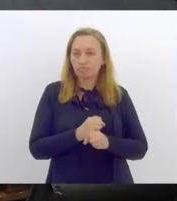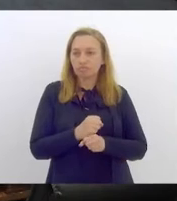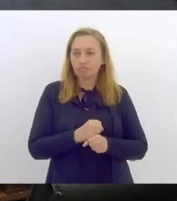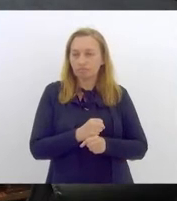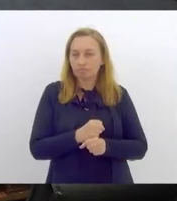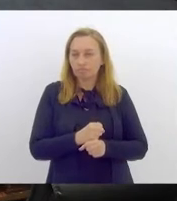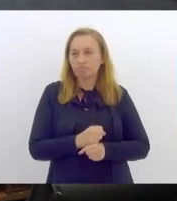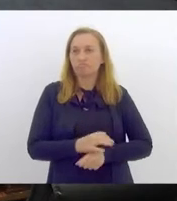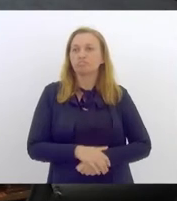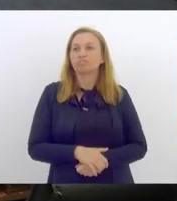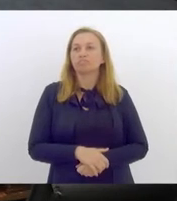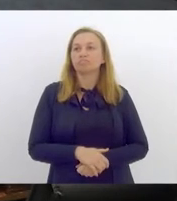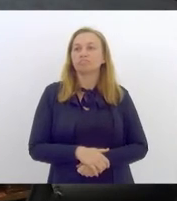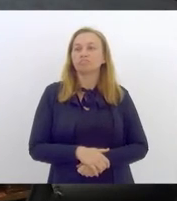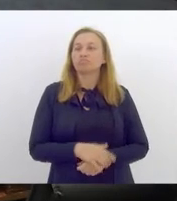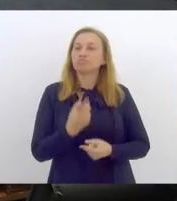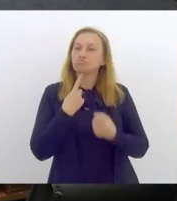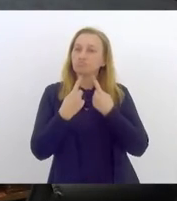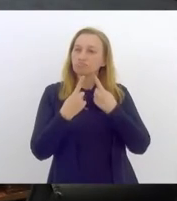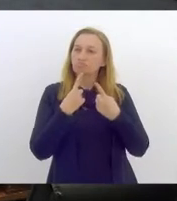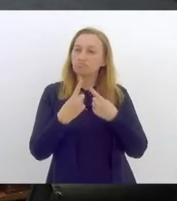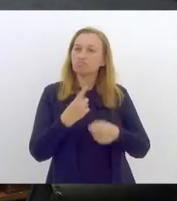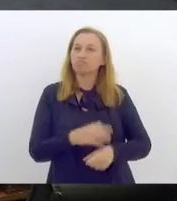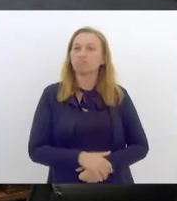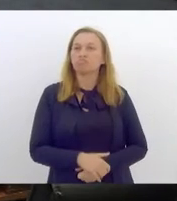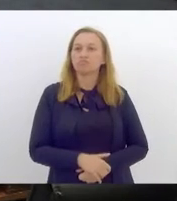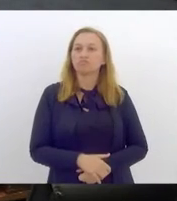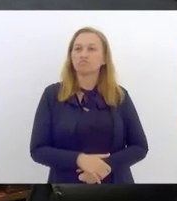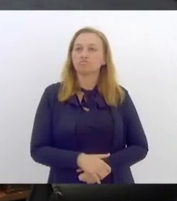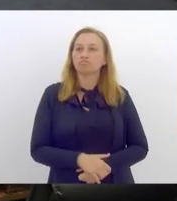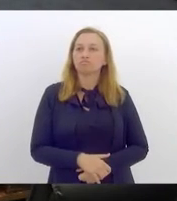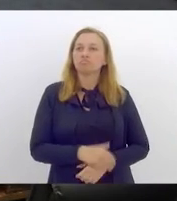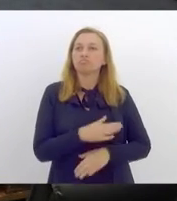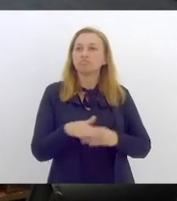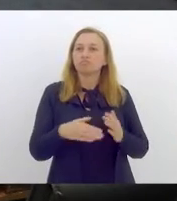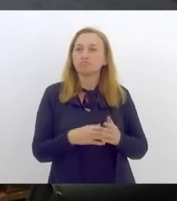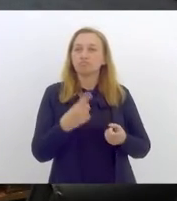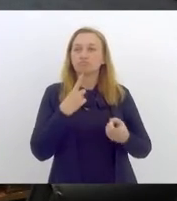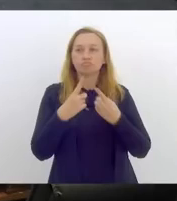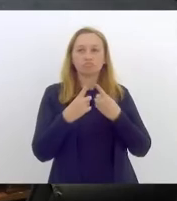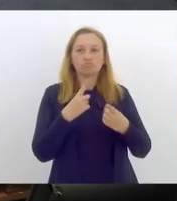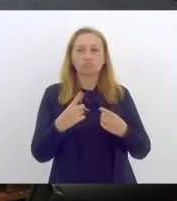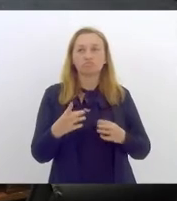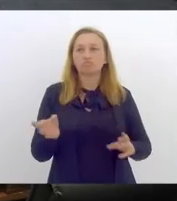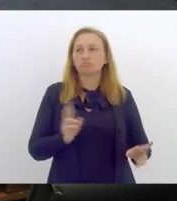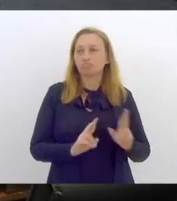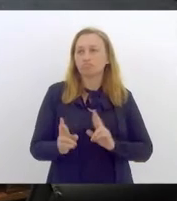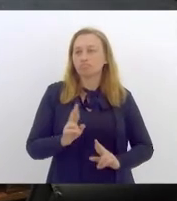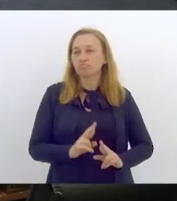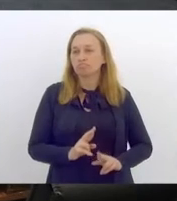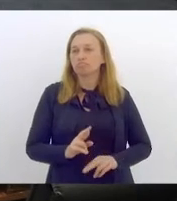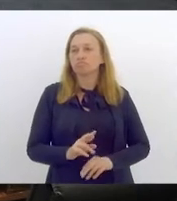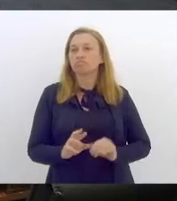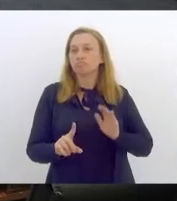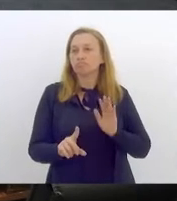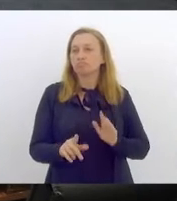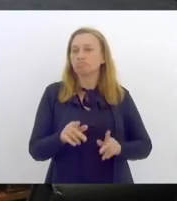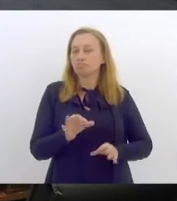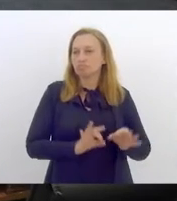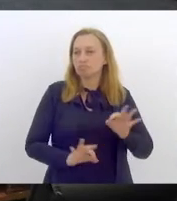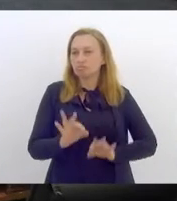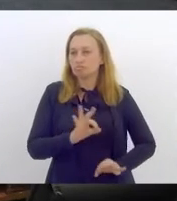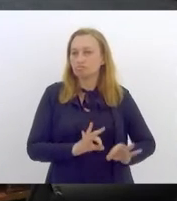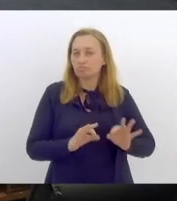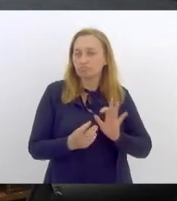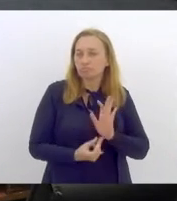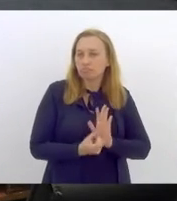também, diante dessa discussão, vamos trazer todo o debate relacionado ao PILOA, que também